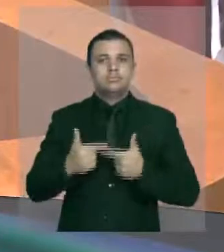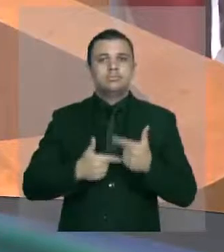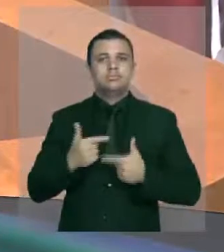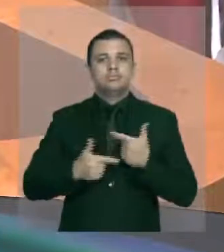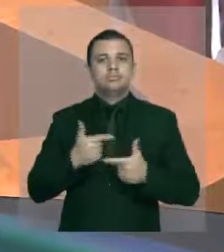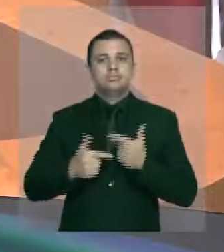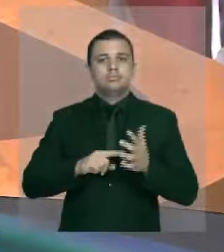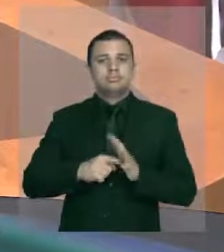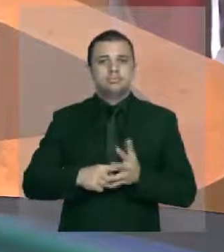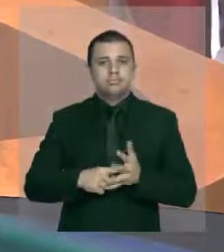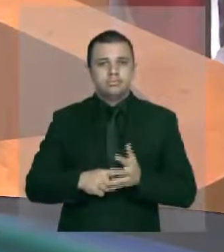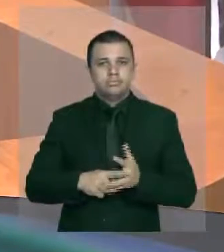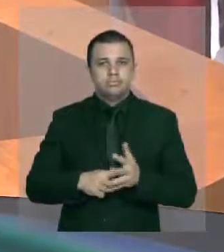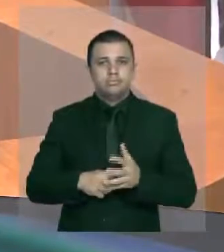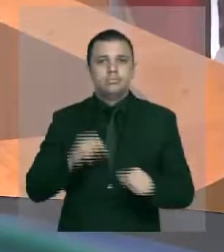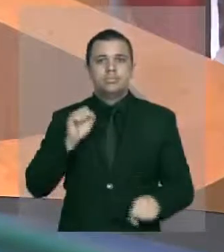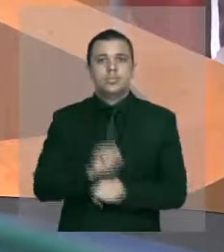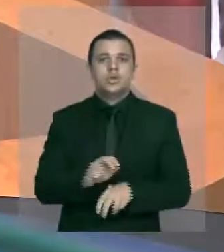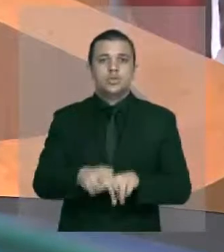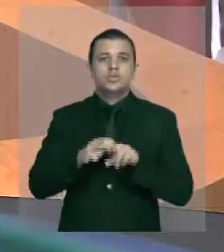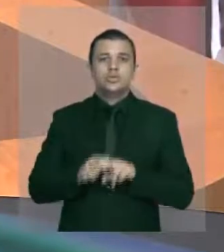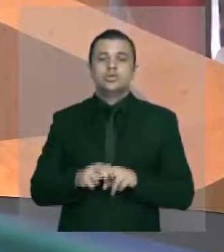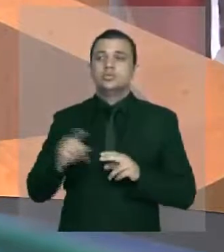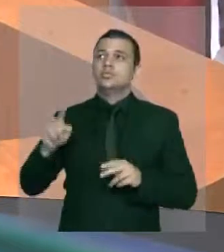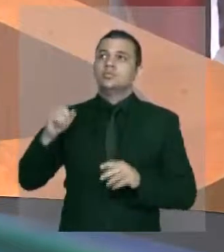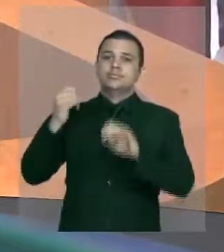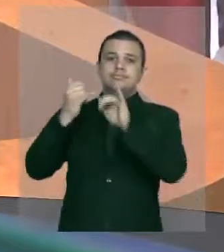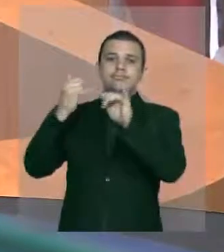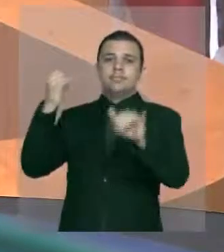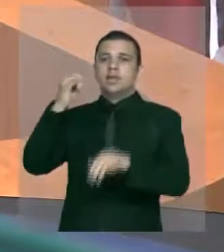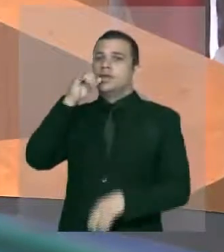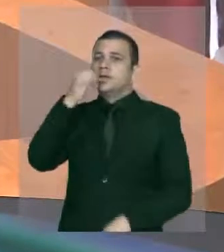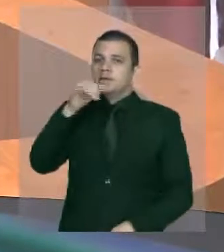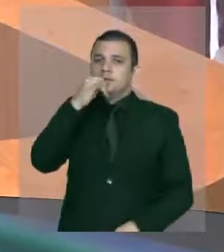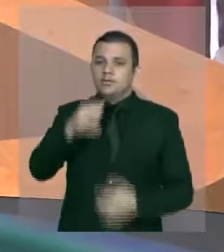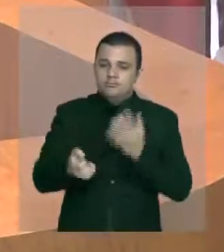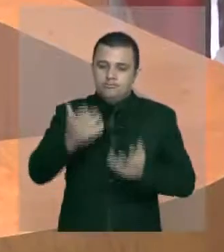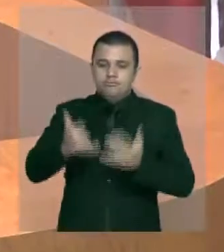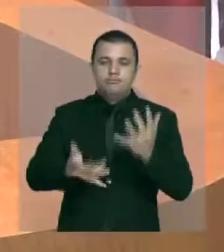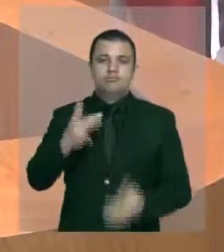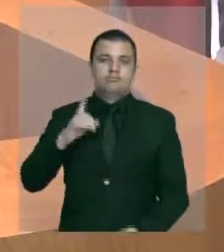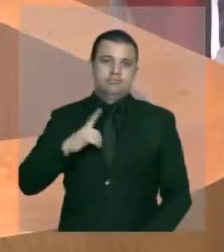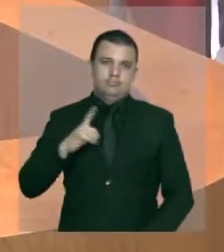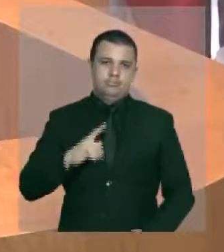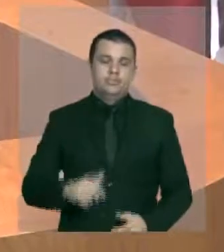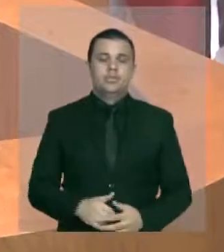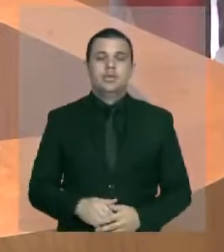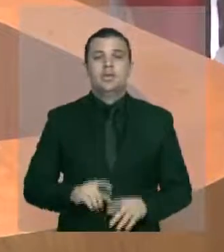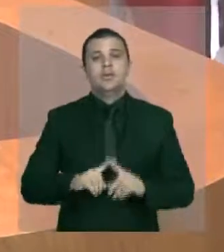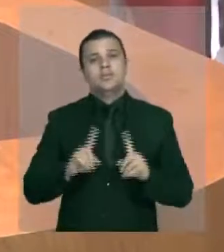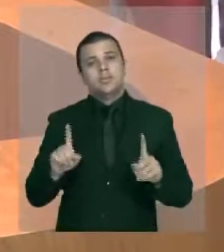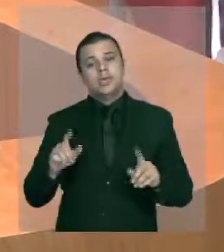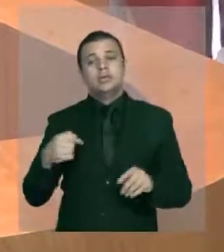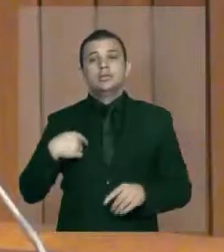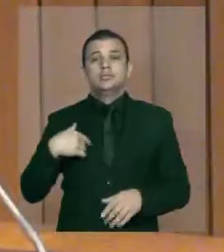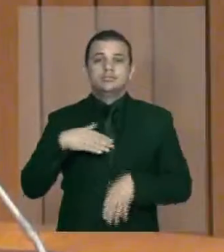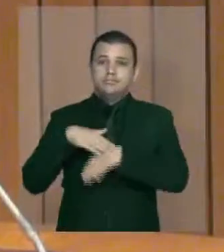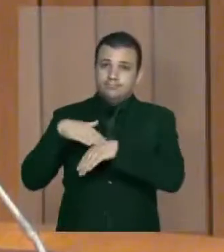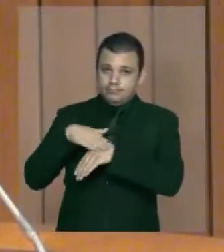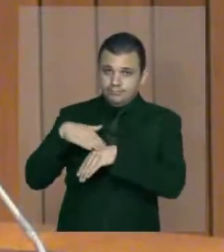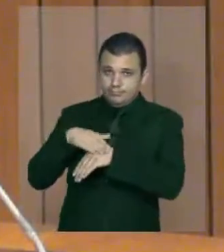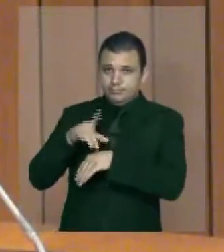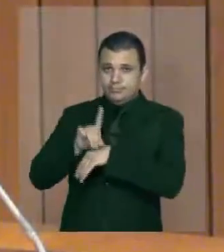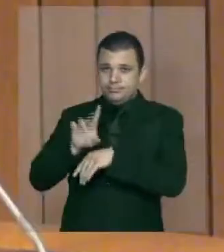de fogo na rede elétrica do sistema. Mas, eu conversando com o doutor